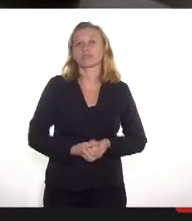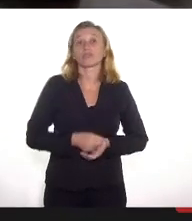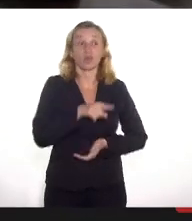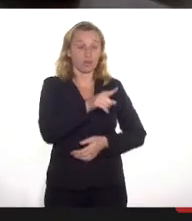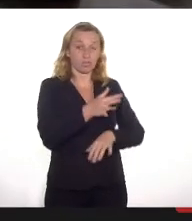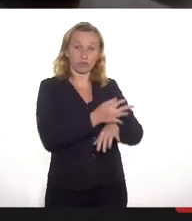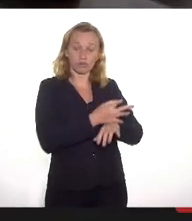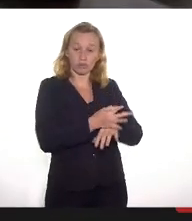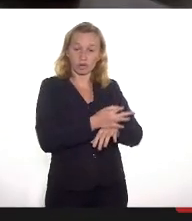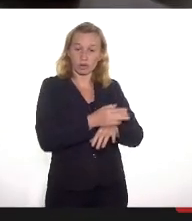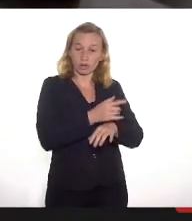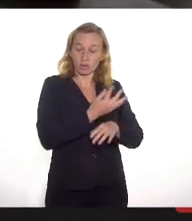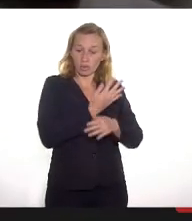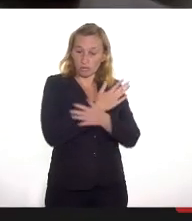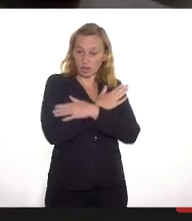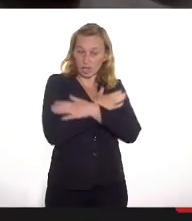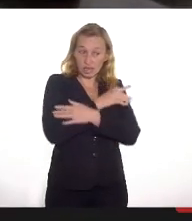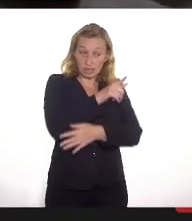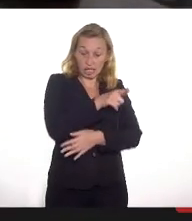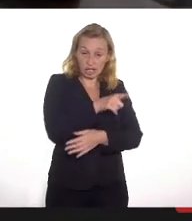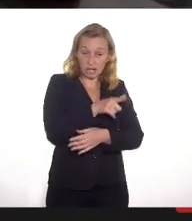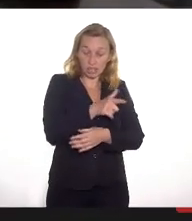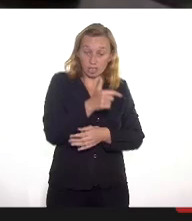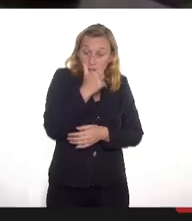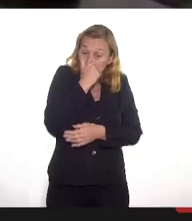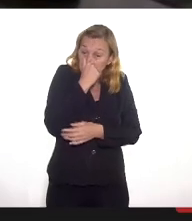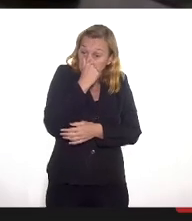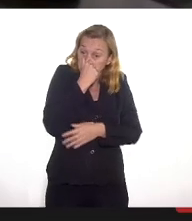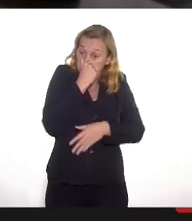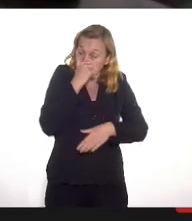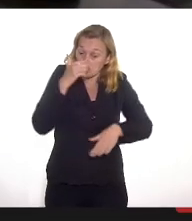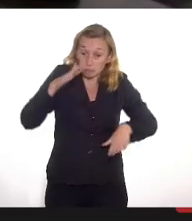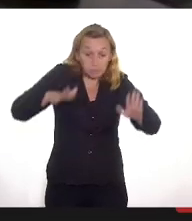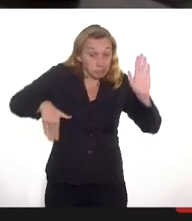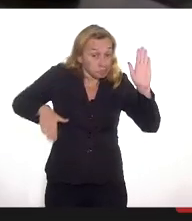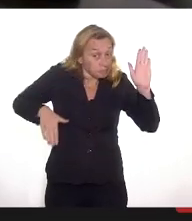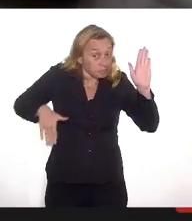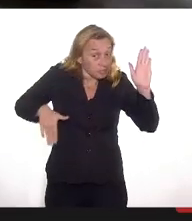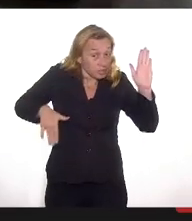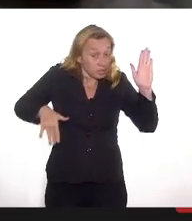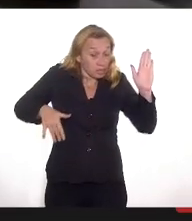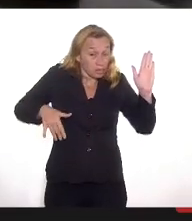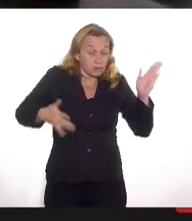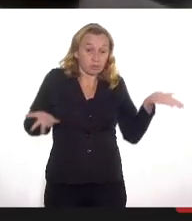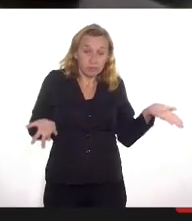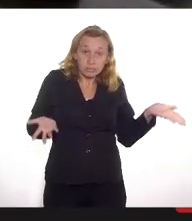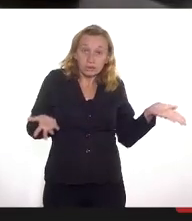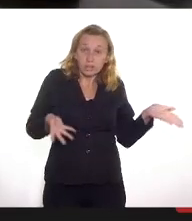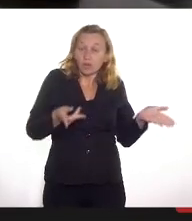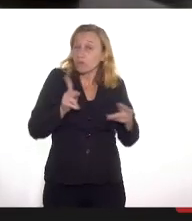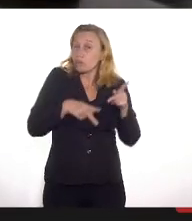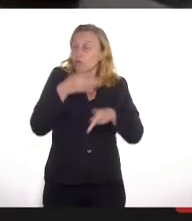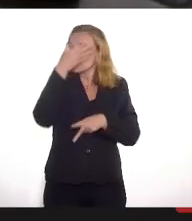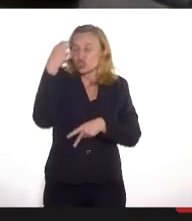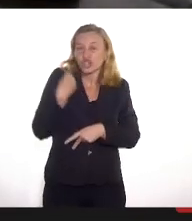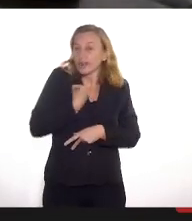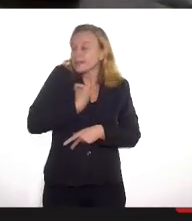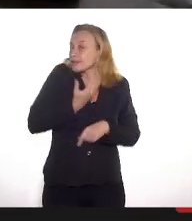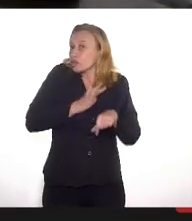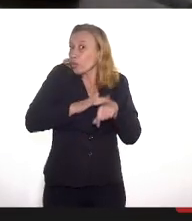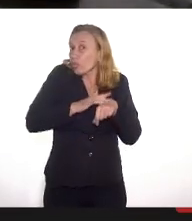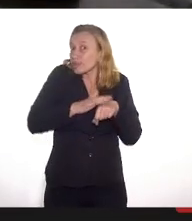aí né que as praias estavam cheias para seguir com o tempo quente entrega no outono a gente com temperaturas acima de 30 graus